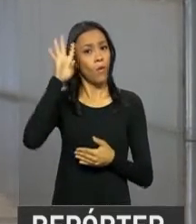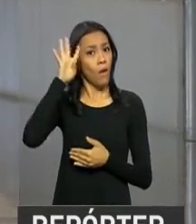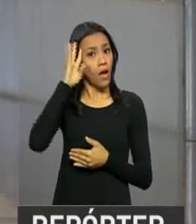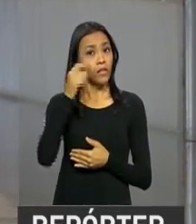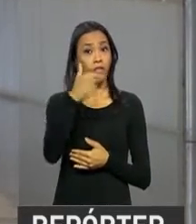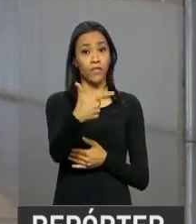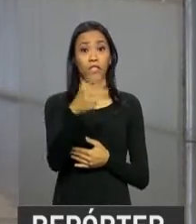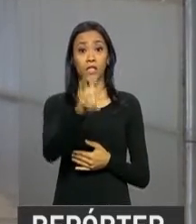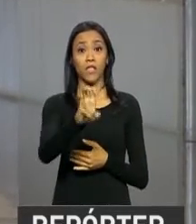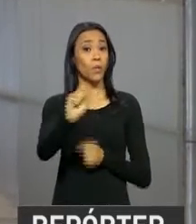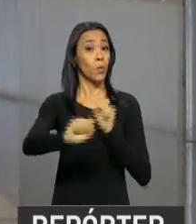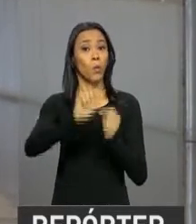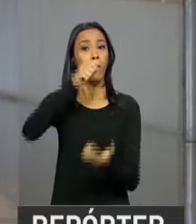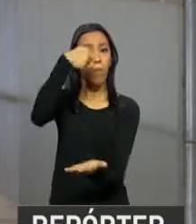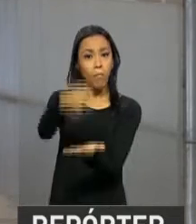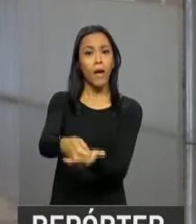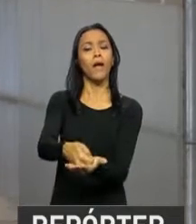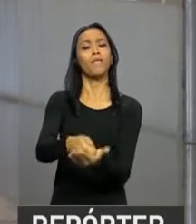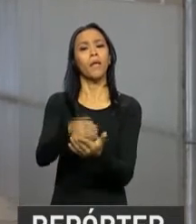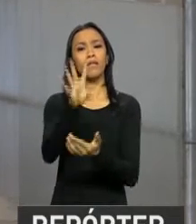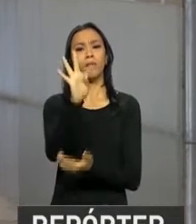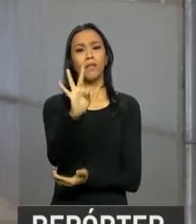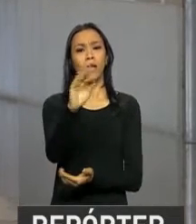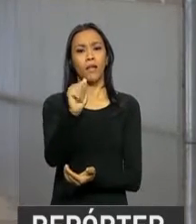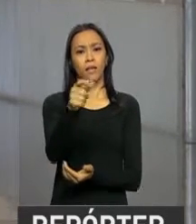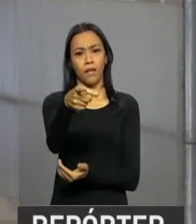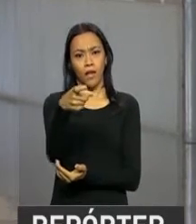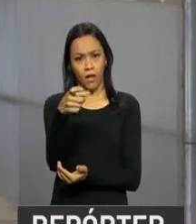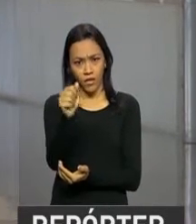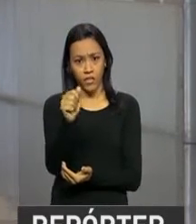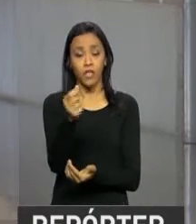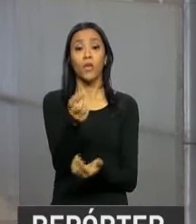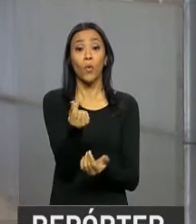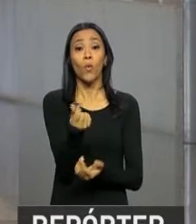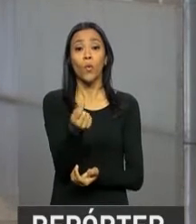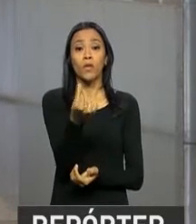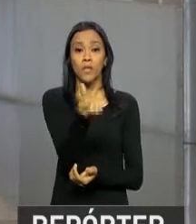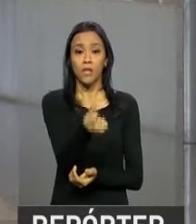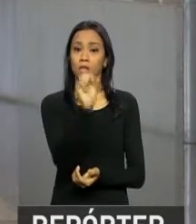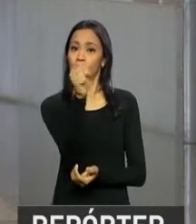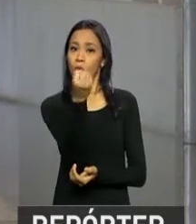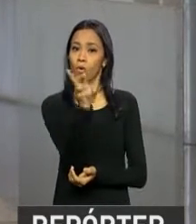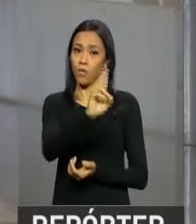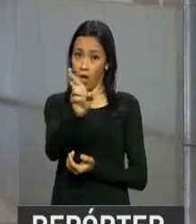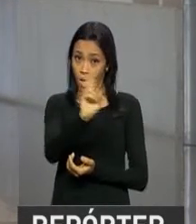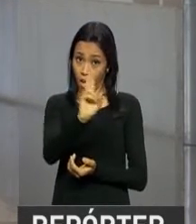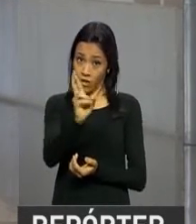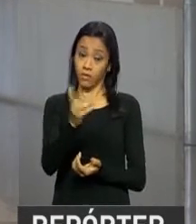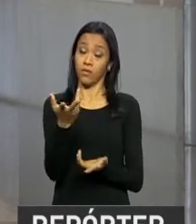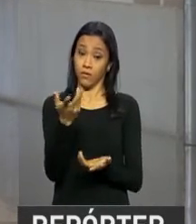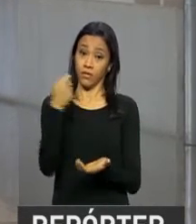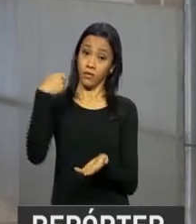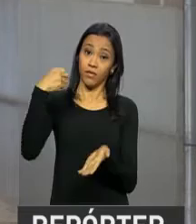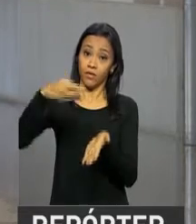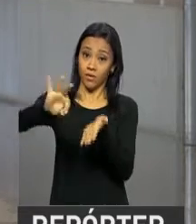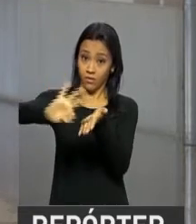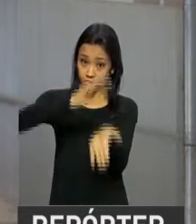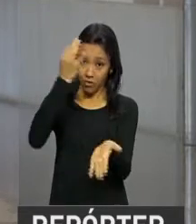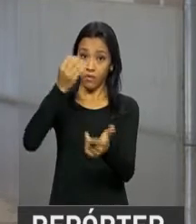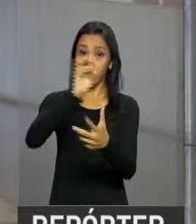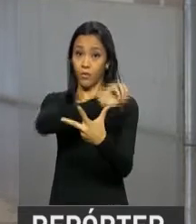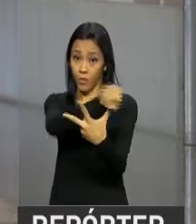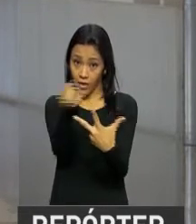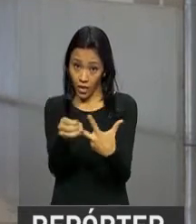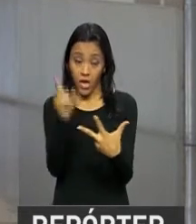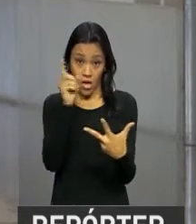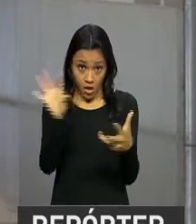prazo para fazer o pagamento da taxa de R$ 68,00 para participação no Enem. A confirmação da inscrição, portanto, só